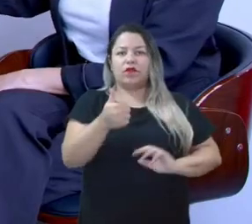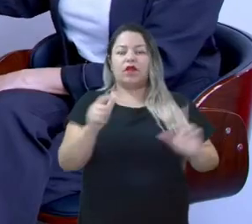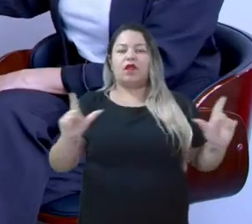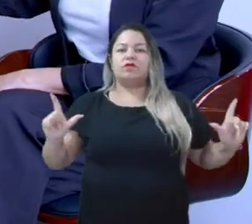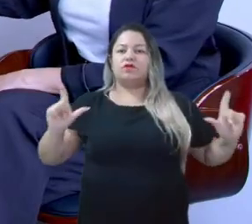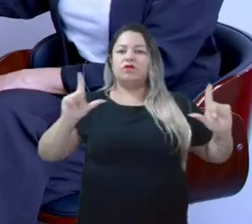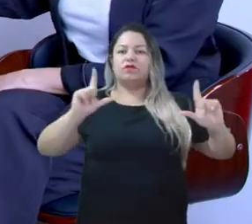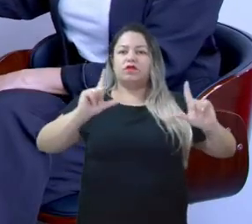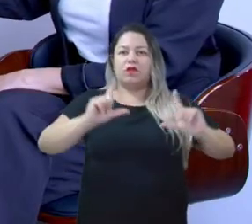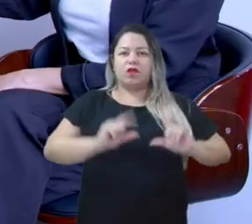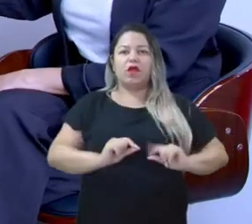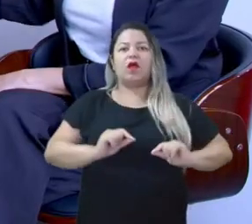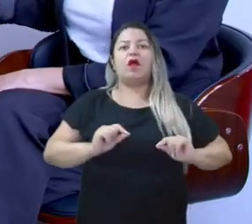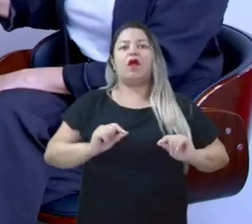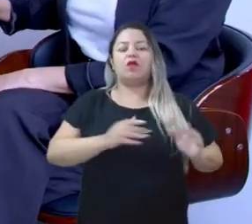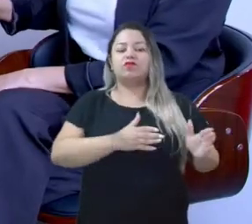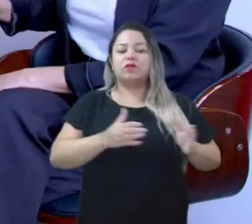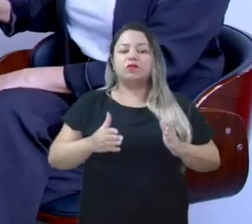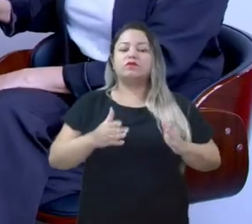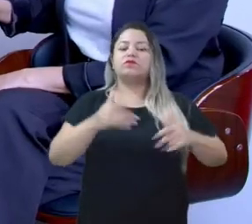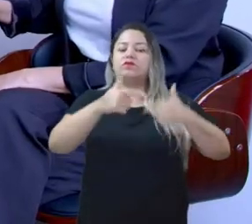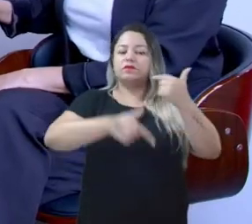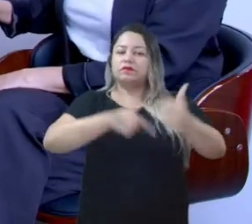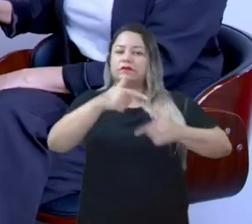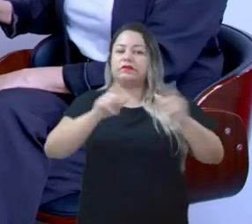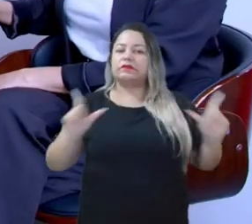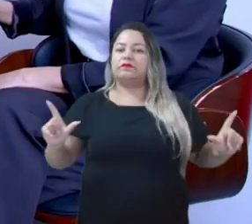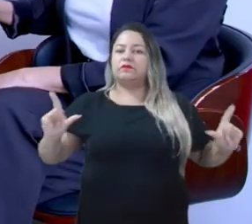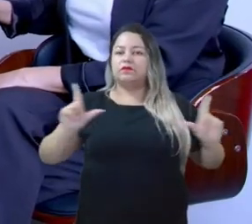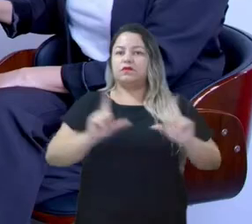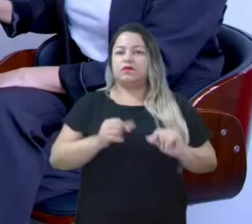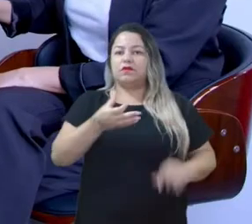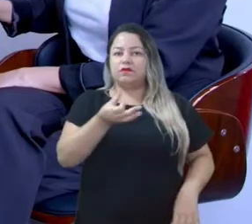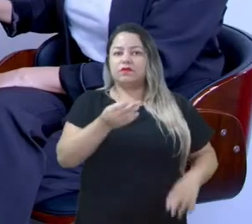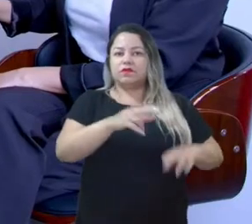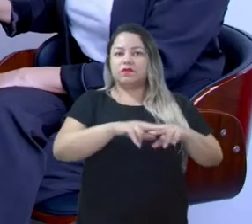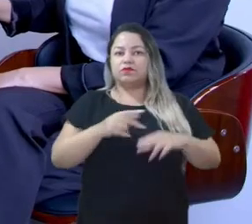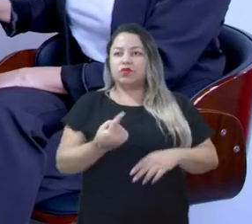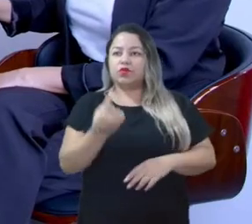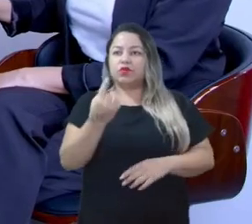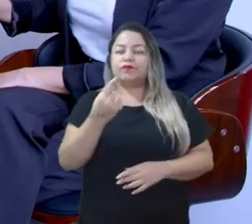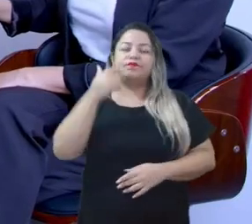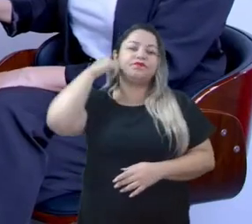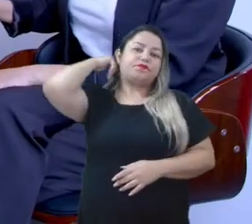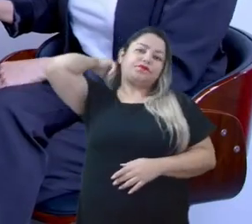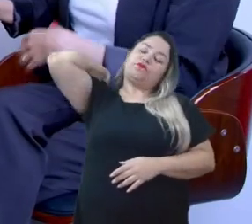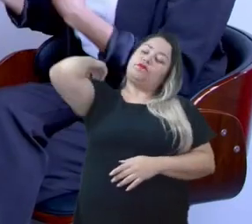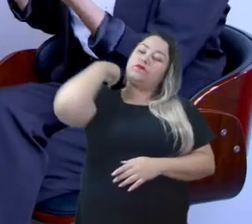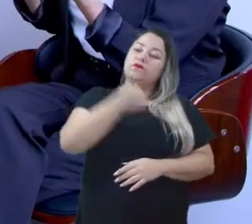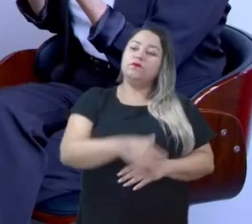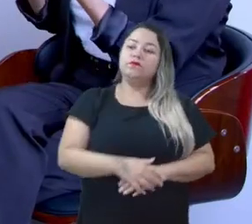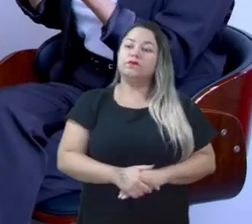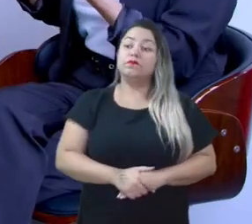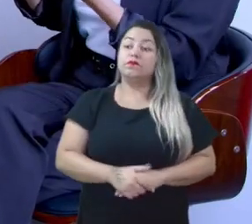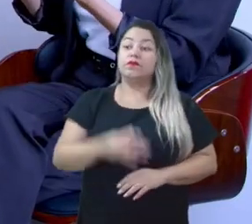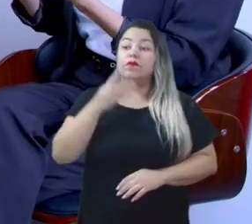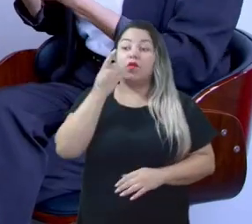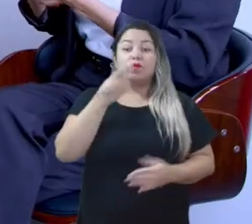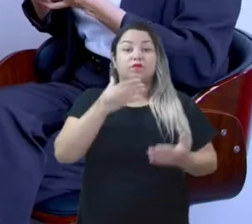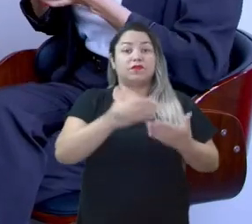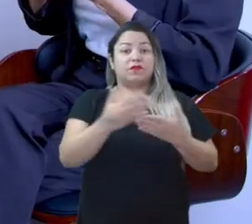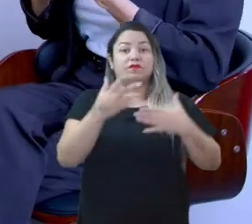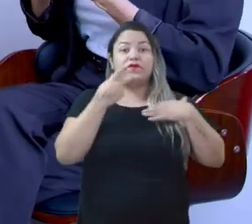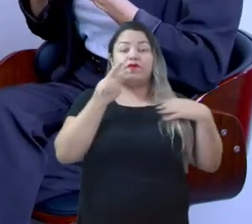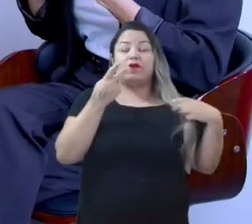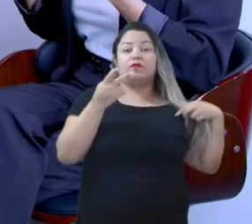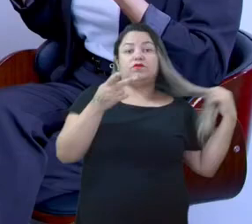jornada de trabalho e também a redução da jornada 6x1. Certo. Deputado, queria que o senhor começasse falando